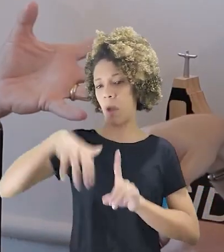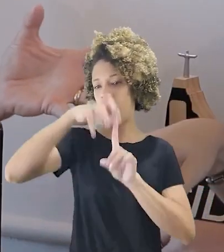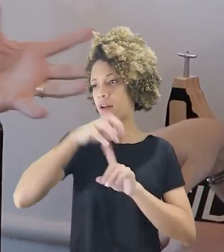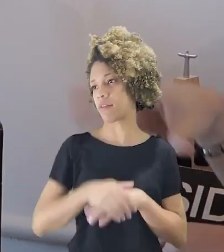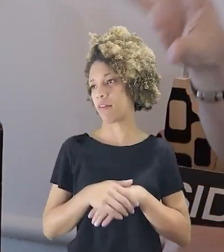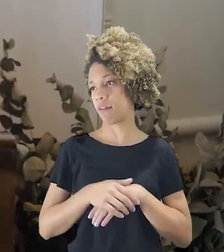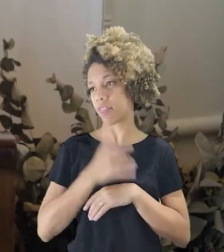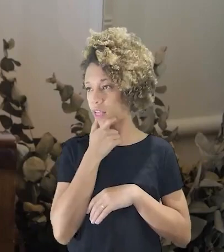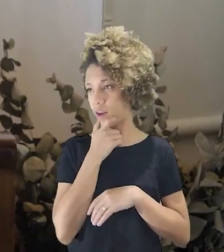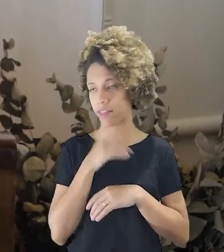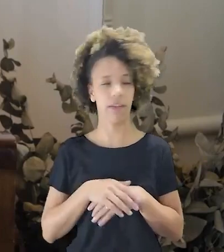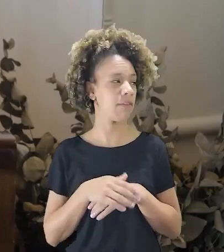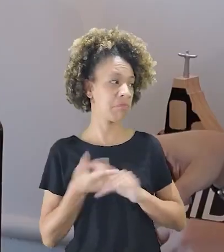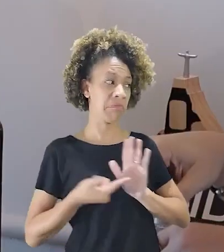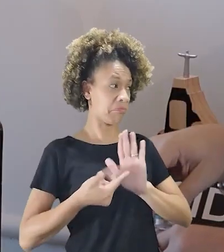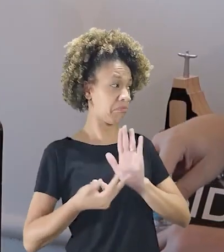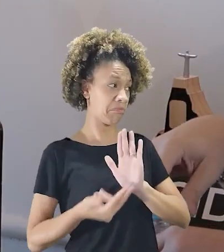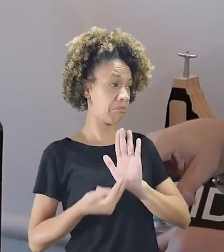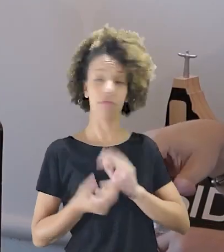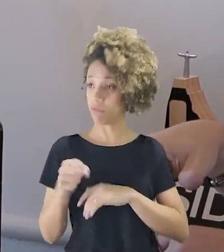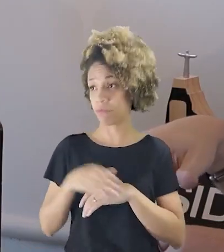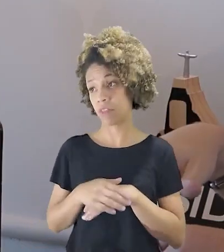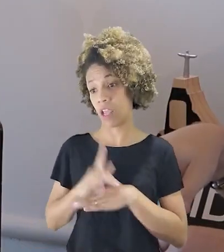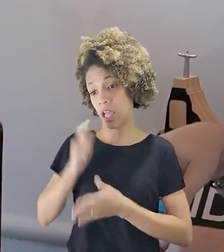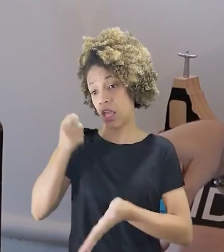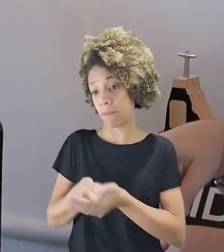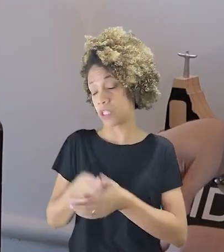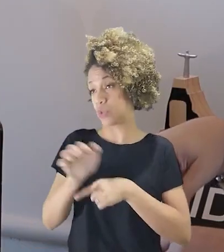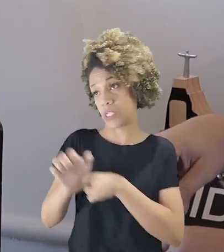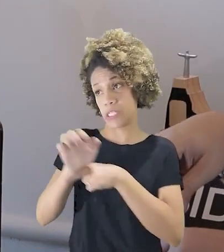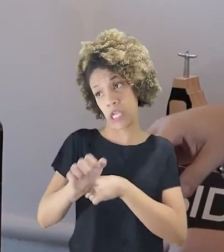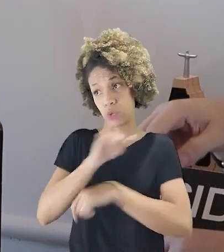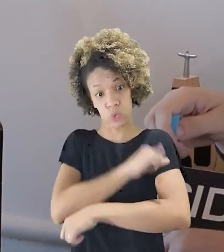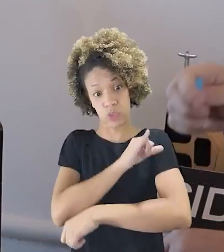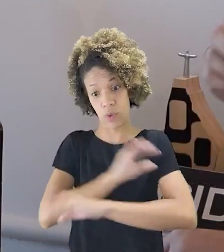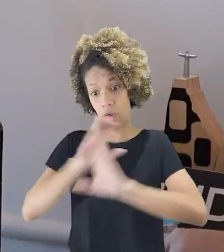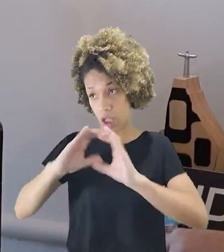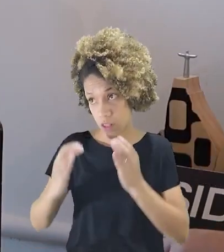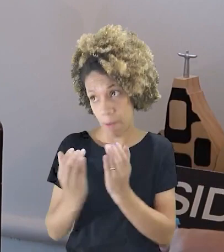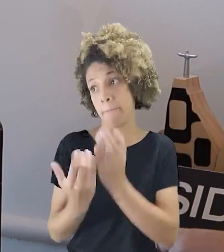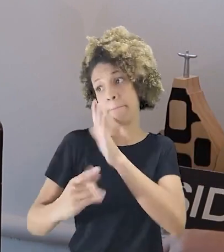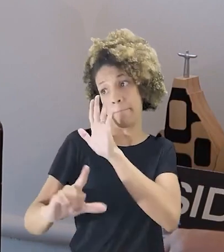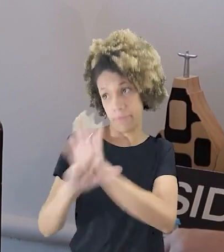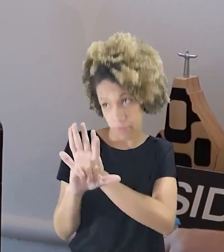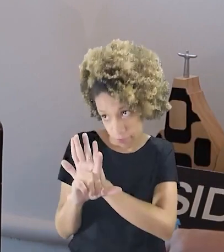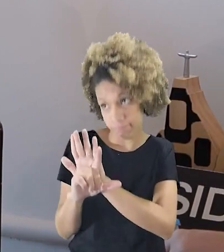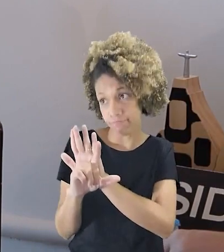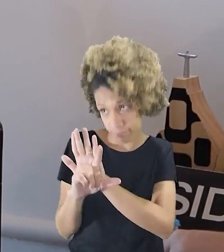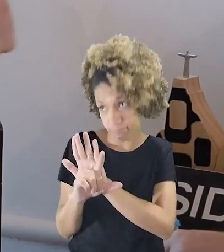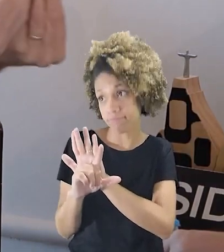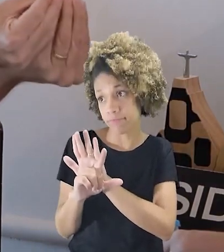como se fosse um rei da Inglaterra. Uma figura de proa. Exato. Quem manda no estado do Rio de Janeiro é a Assembleia Legislativa,